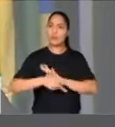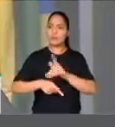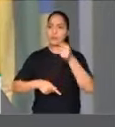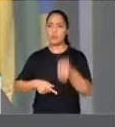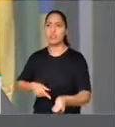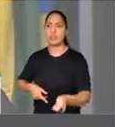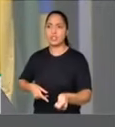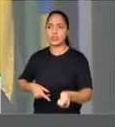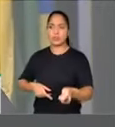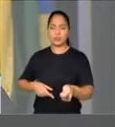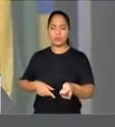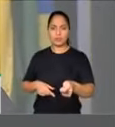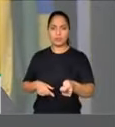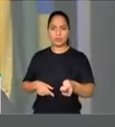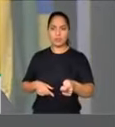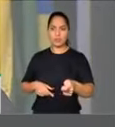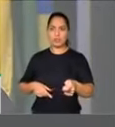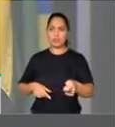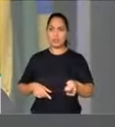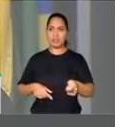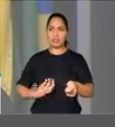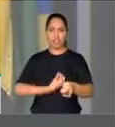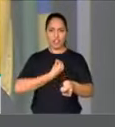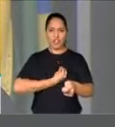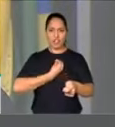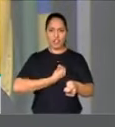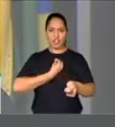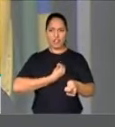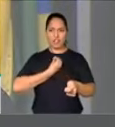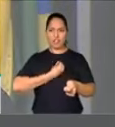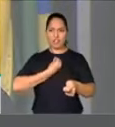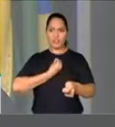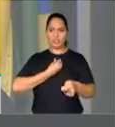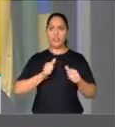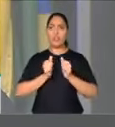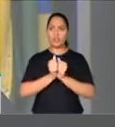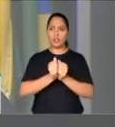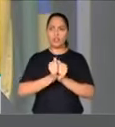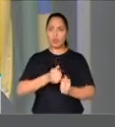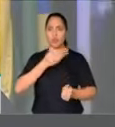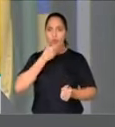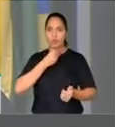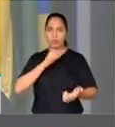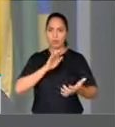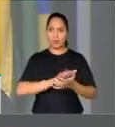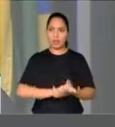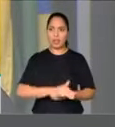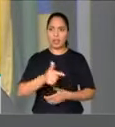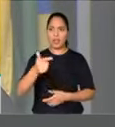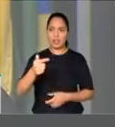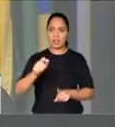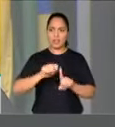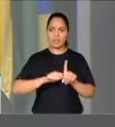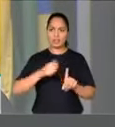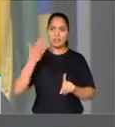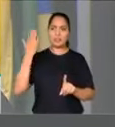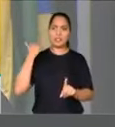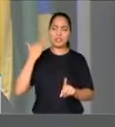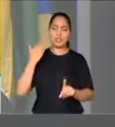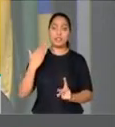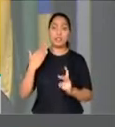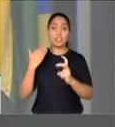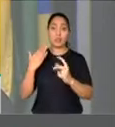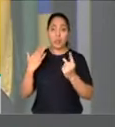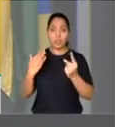ditadura. E sobrevivi com meu marido, que veio a falecer 7 meses. Convivi